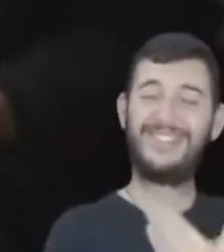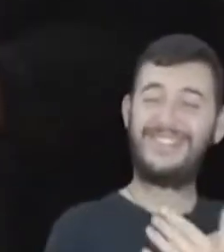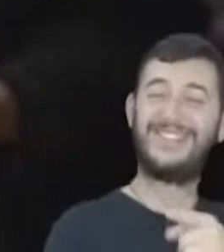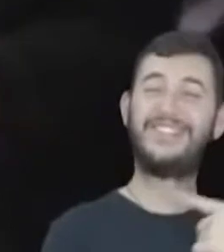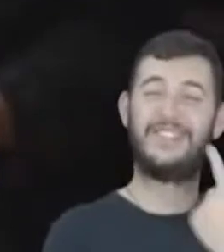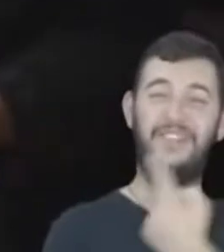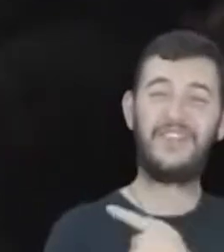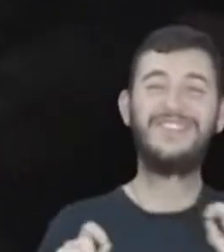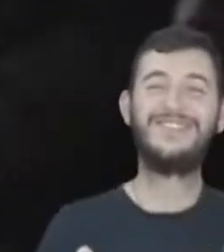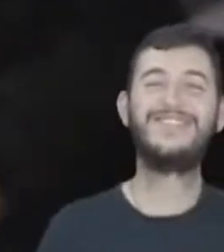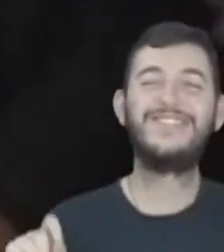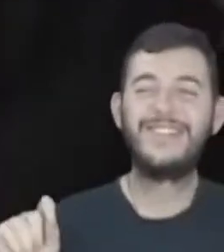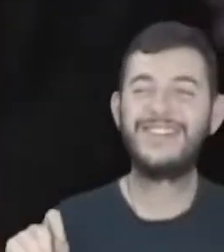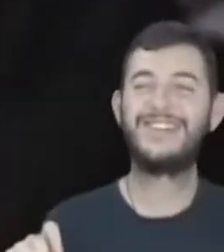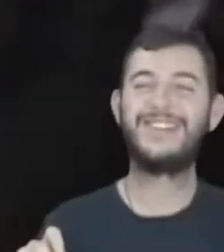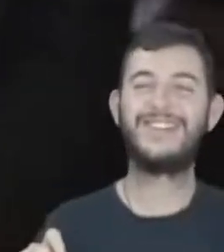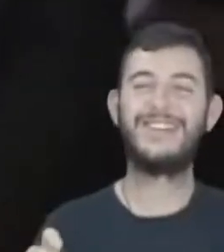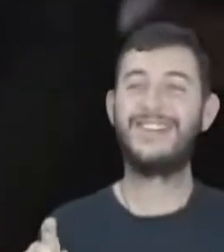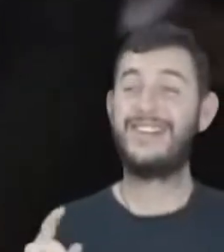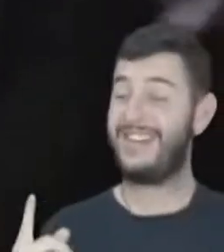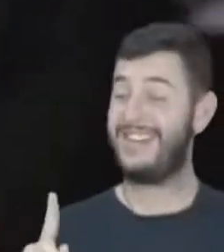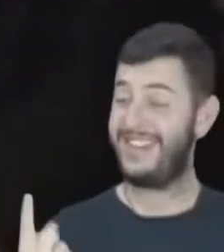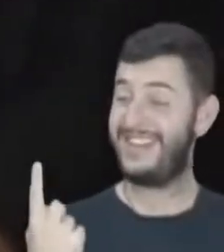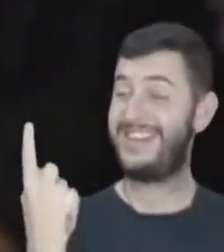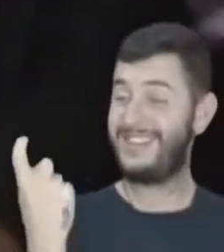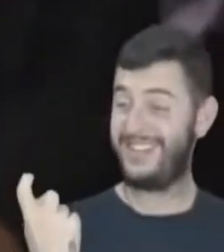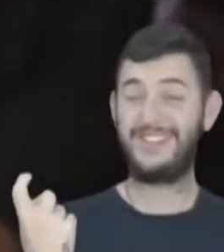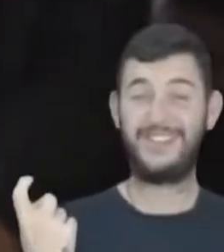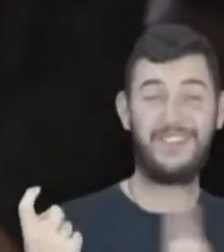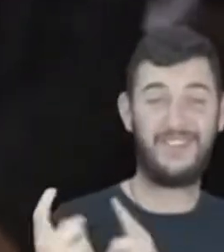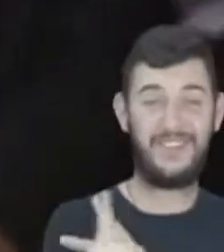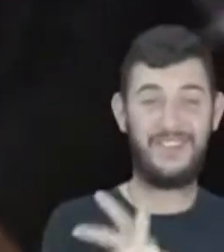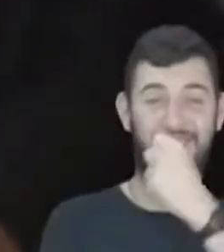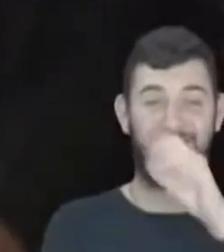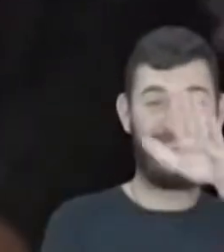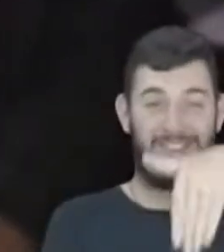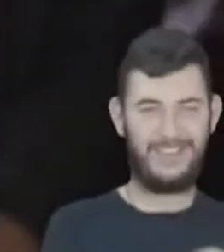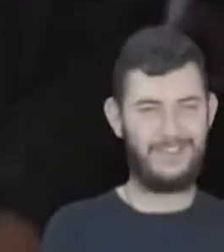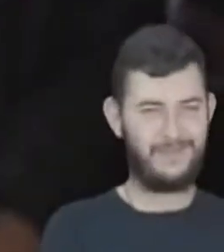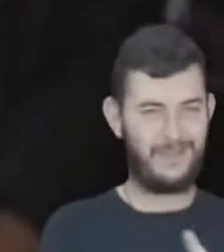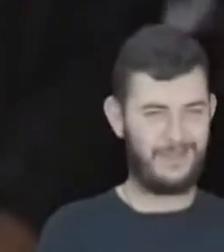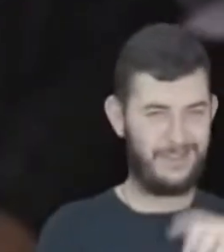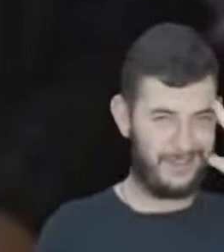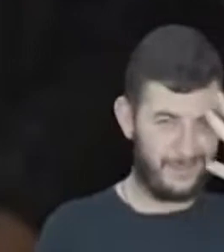gente sozinho já ganhava as eleições, imagina todos nós